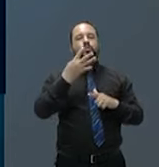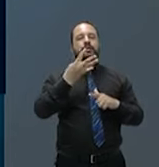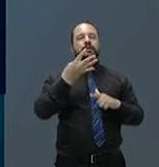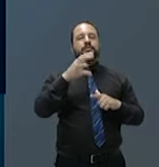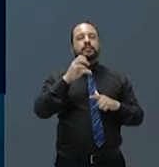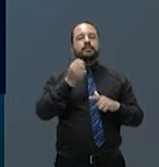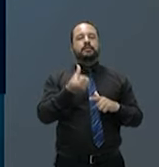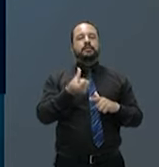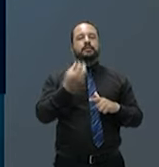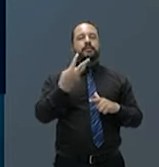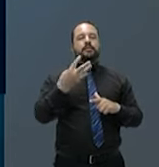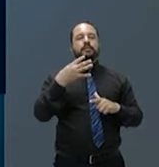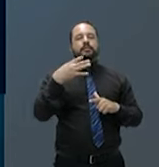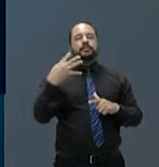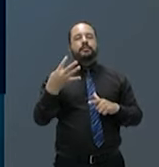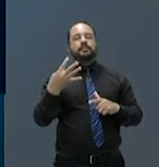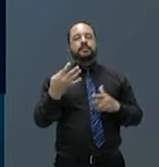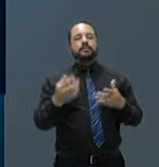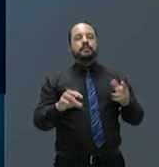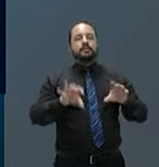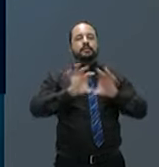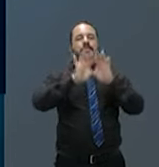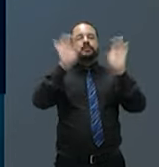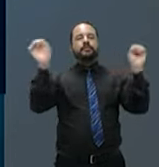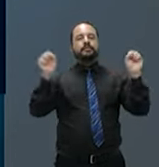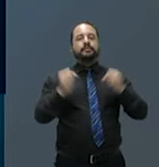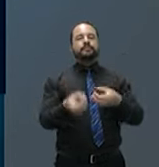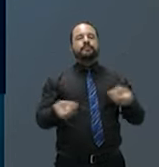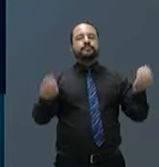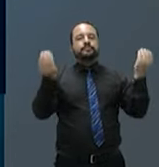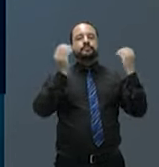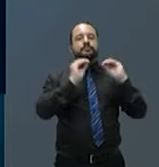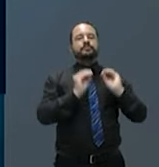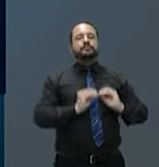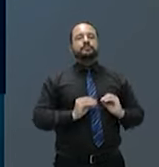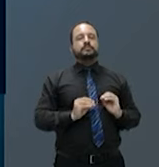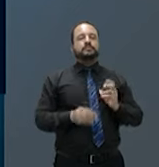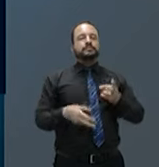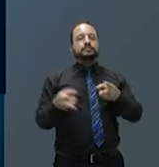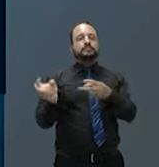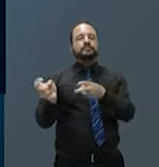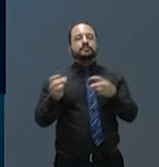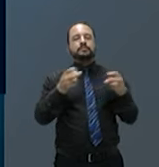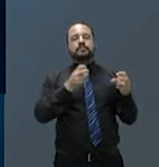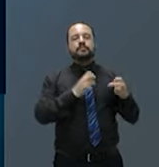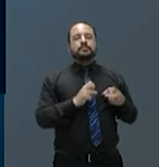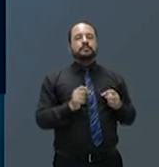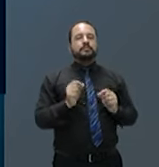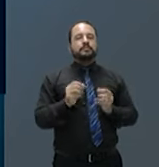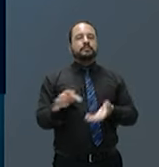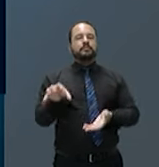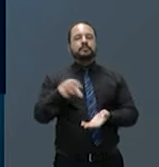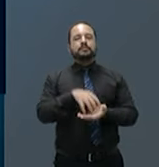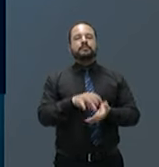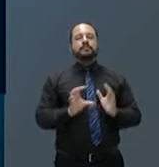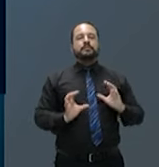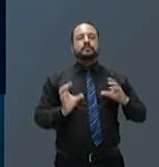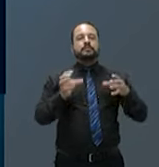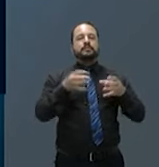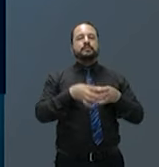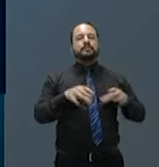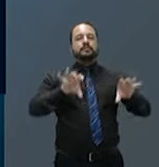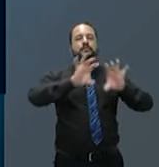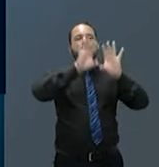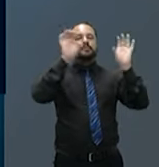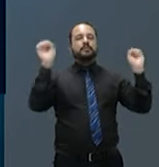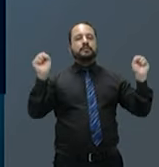ver, muito feliz que a Corte editou, que é no sentido de percebermos que quem vem a um órgão colegiado, quem vem a um tribunal,